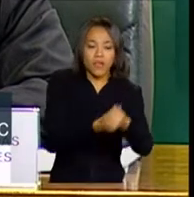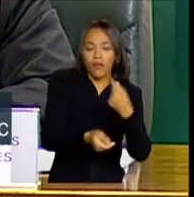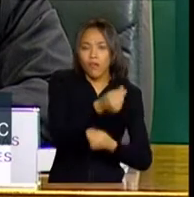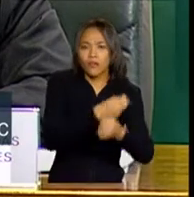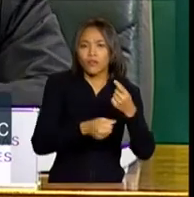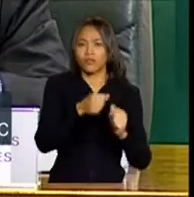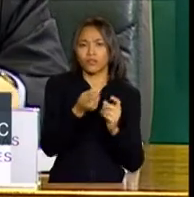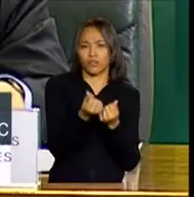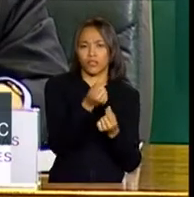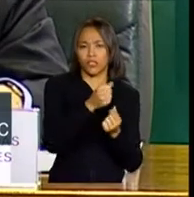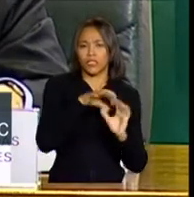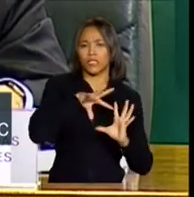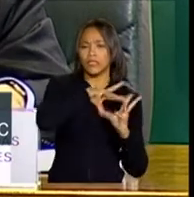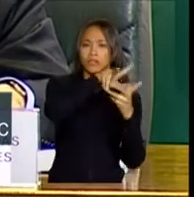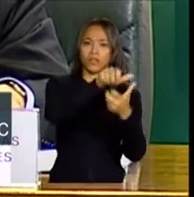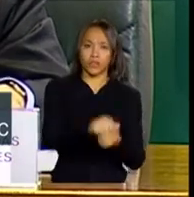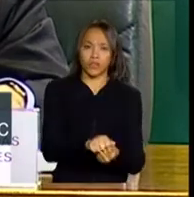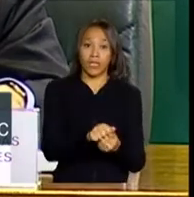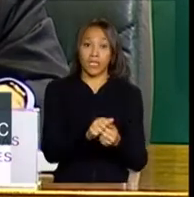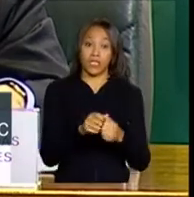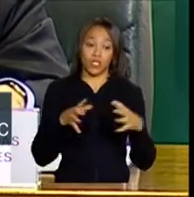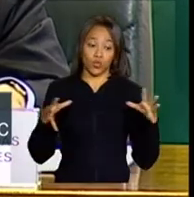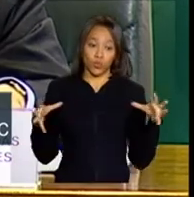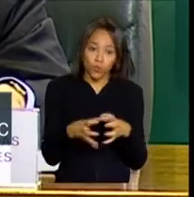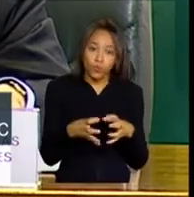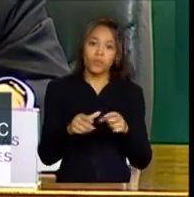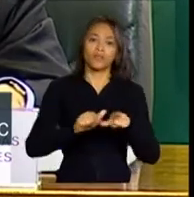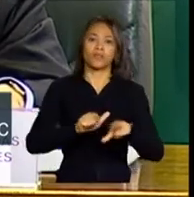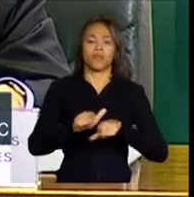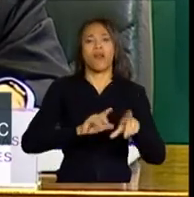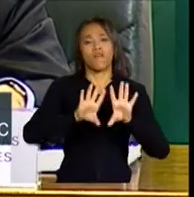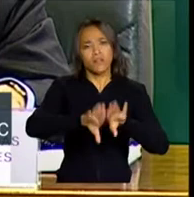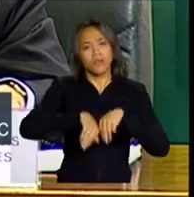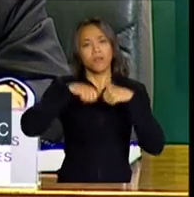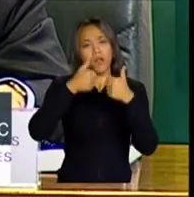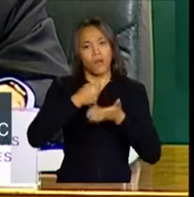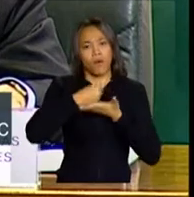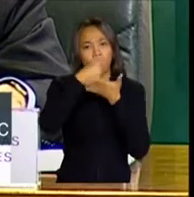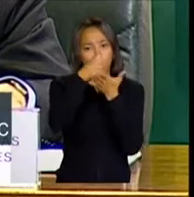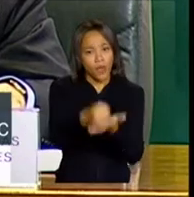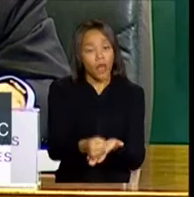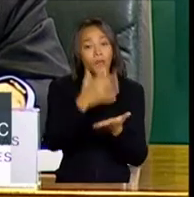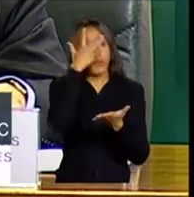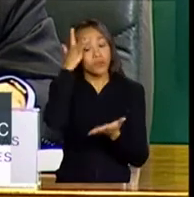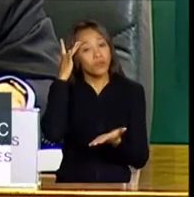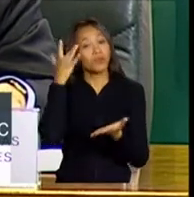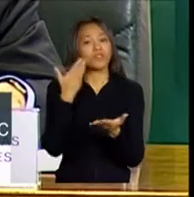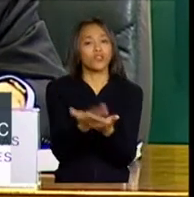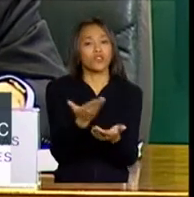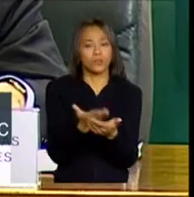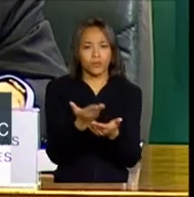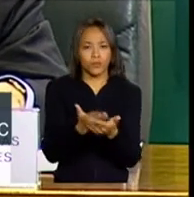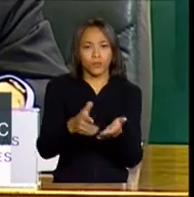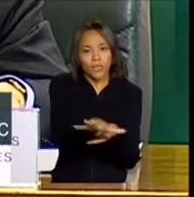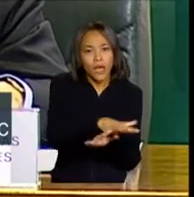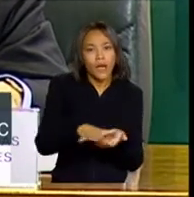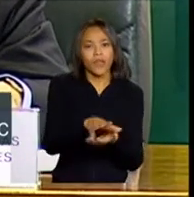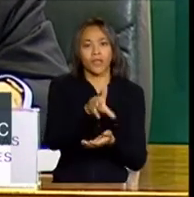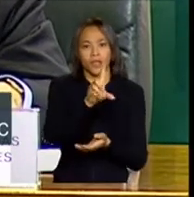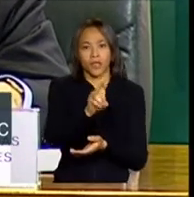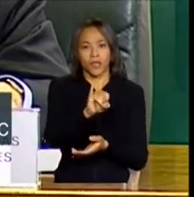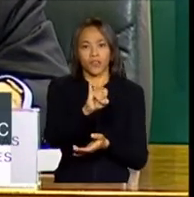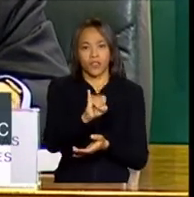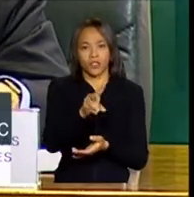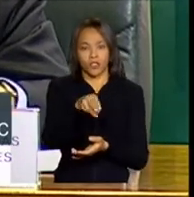internacionais e esse trabalho conjunto se convertirá em valioso instrumento de apoio para diplomatas que atuam tanto e negociações comerciais